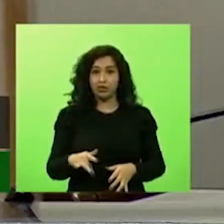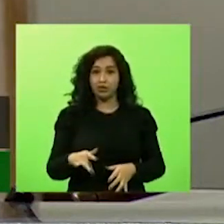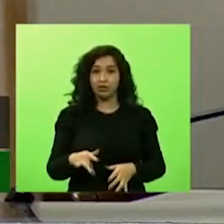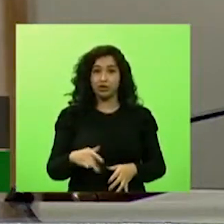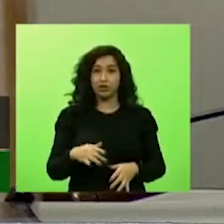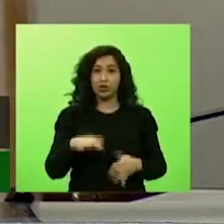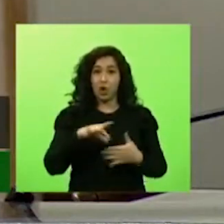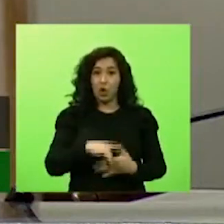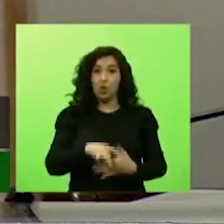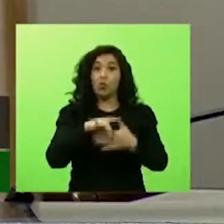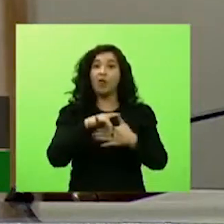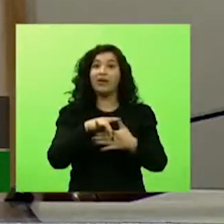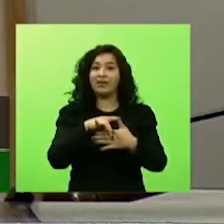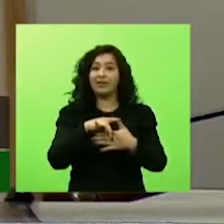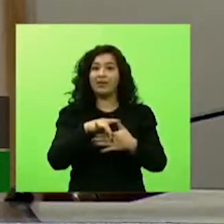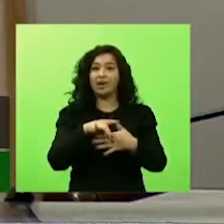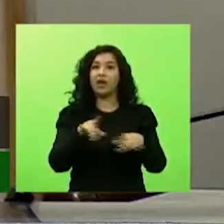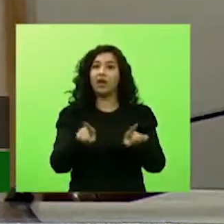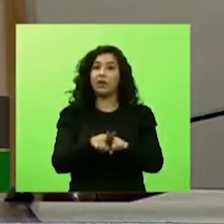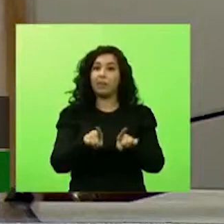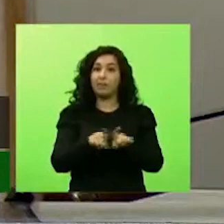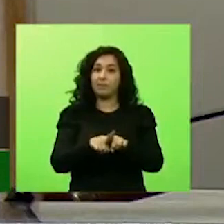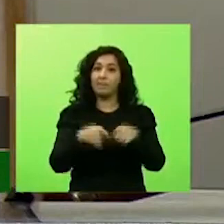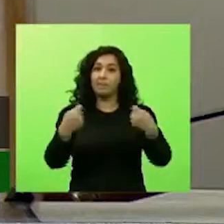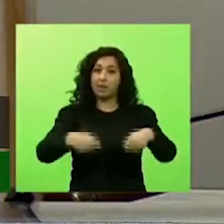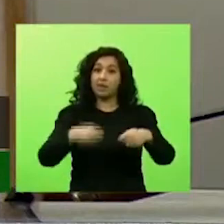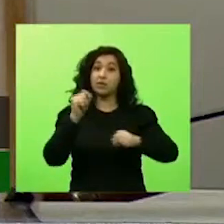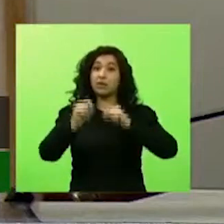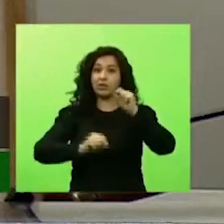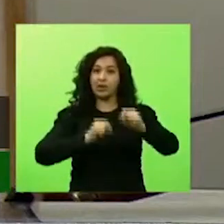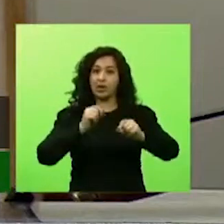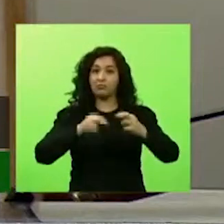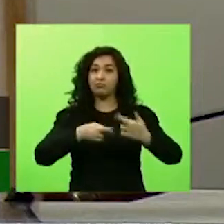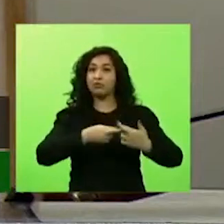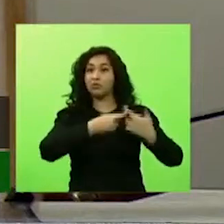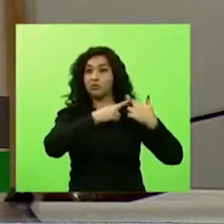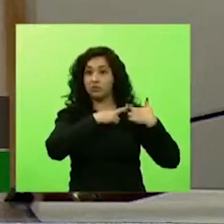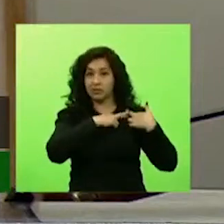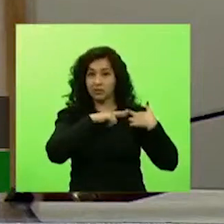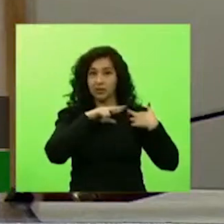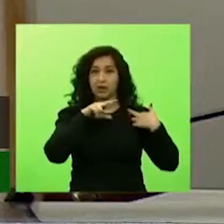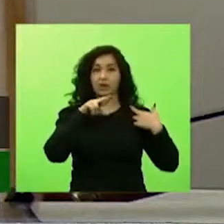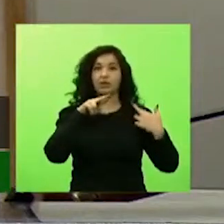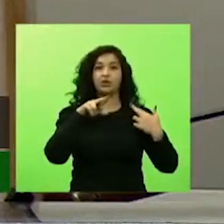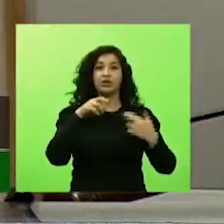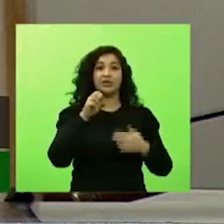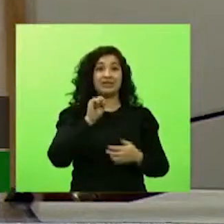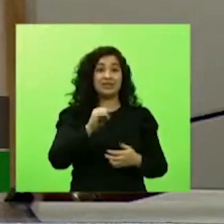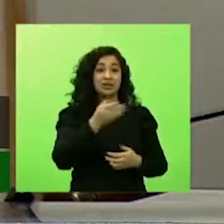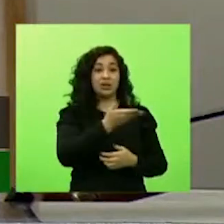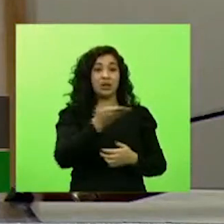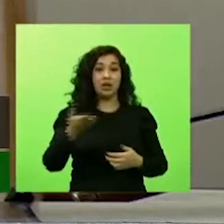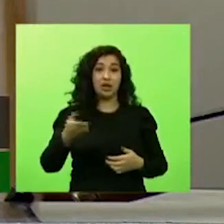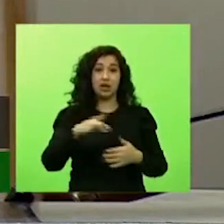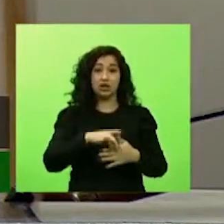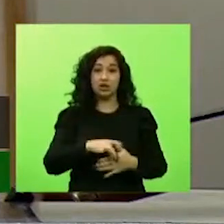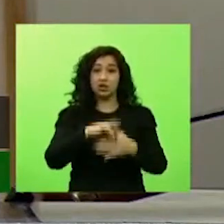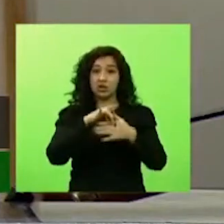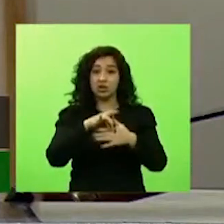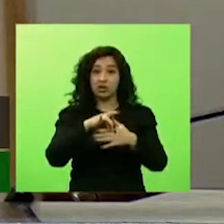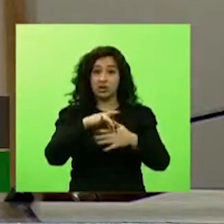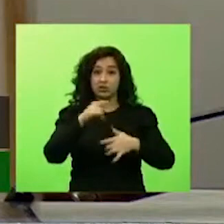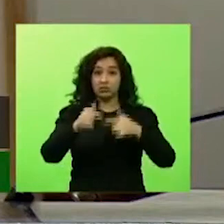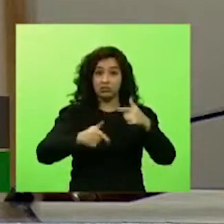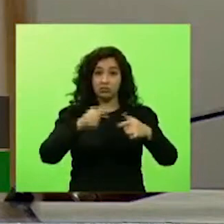líder também tem que ter a sua responsabilidade se os liderados não conseguem fazer o seu melhor